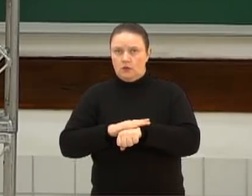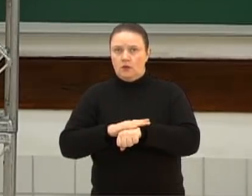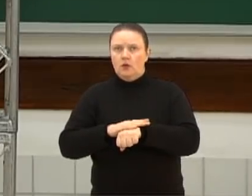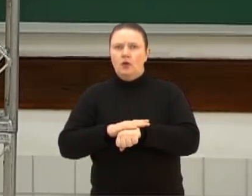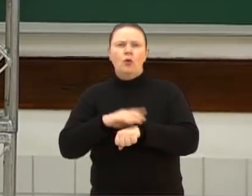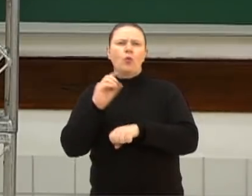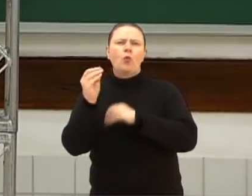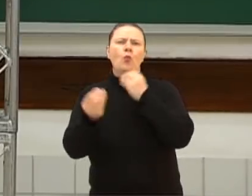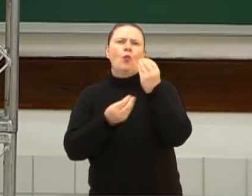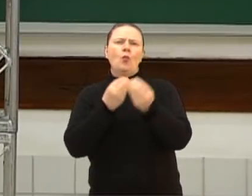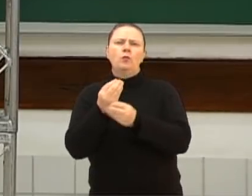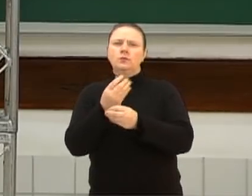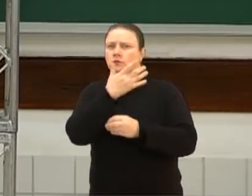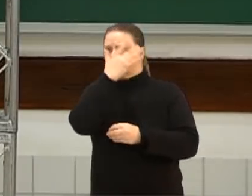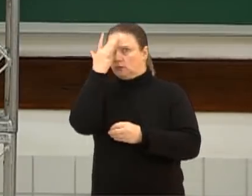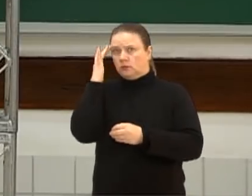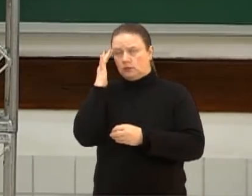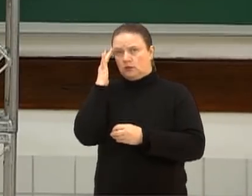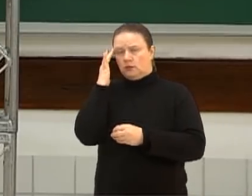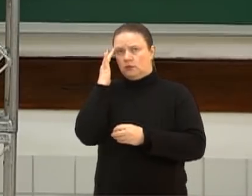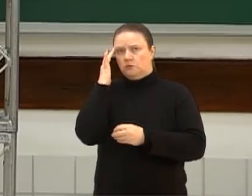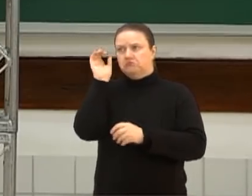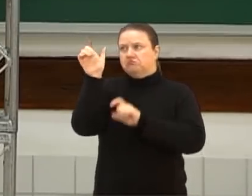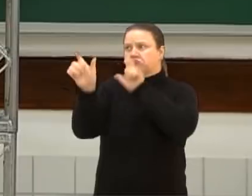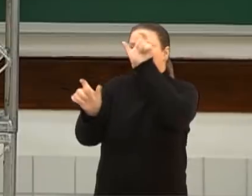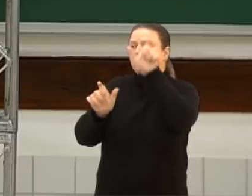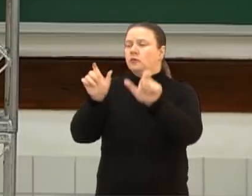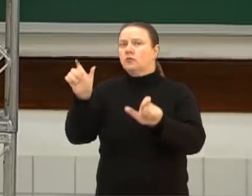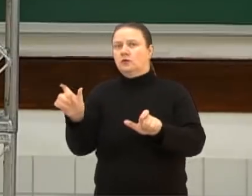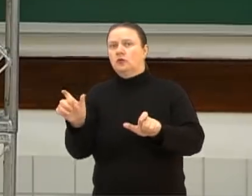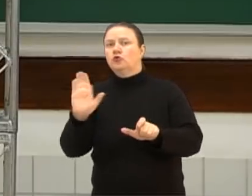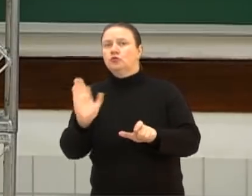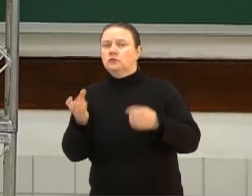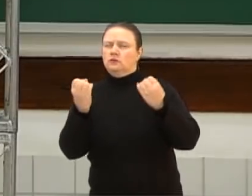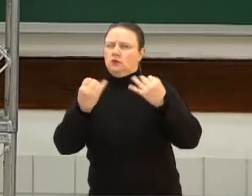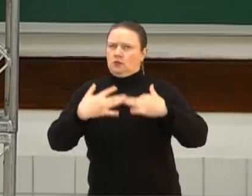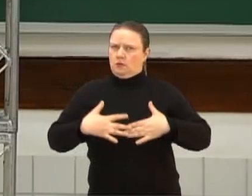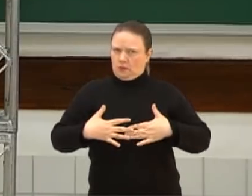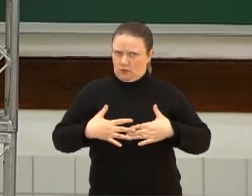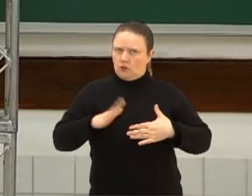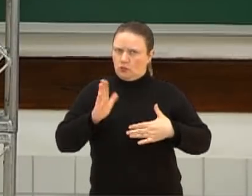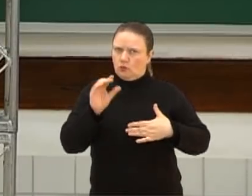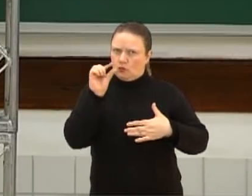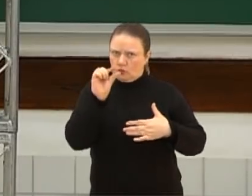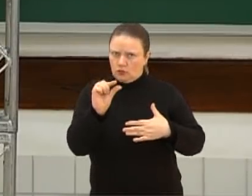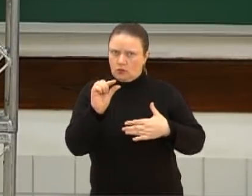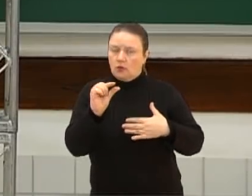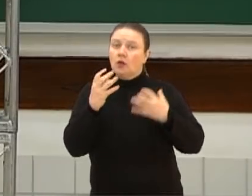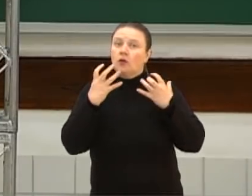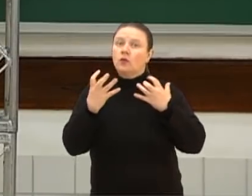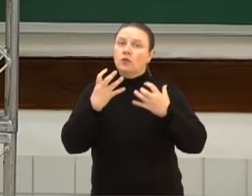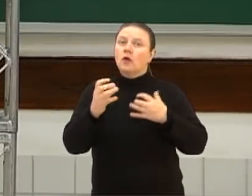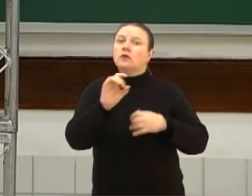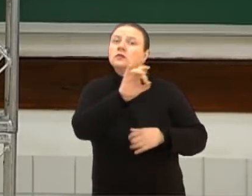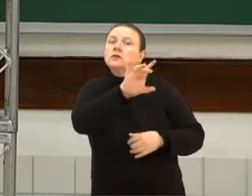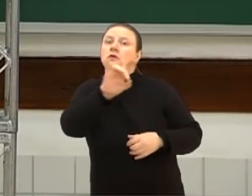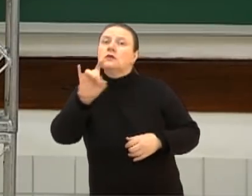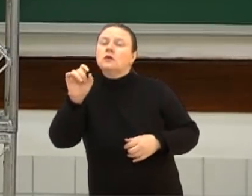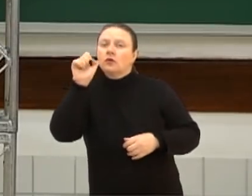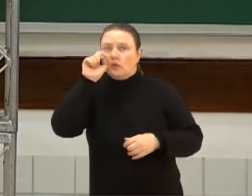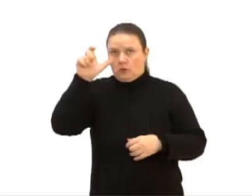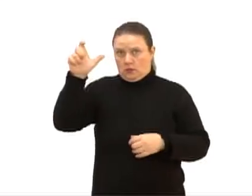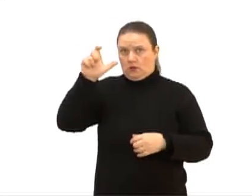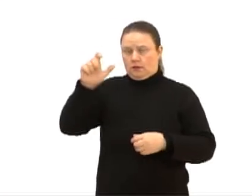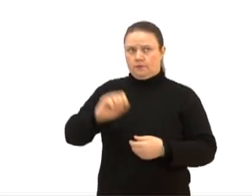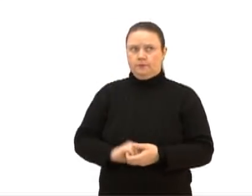dos personagens presentes. Que personagens estão presentes? Eu já comentei um pouquinho, mas eu gostaria que você observasse detalhadamente aqui